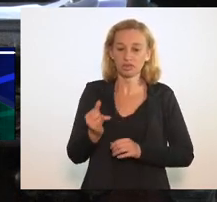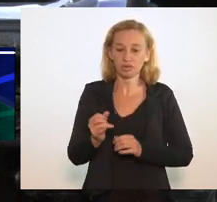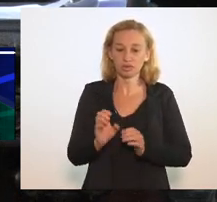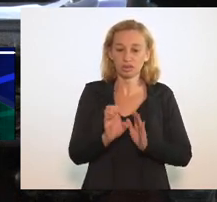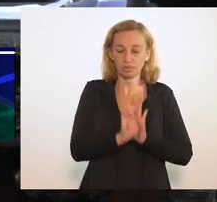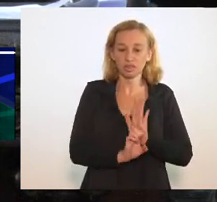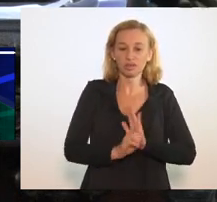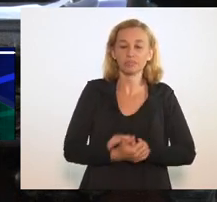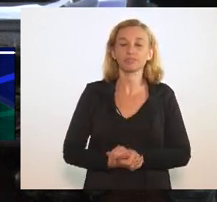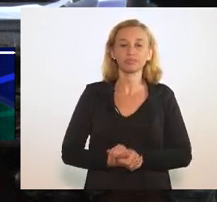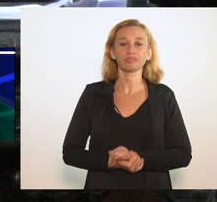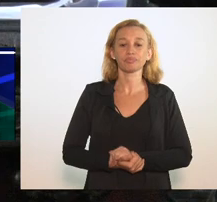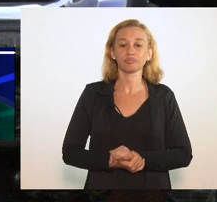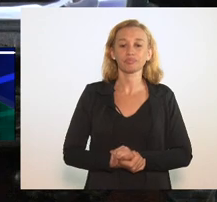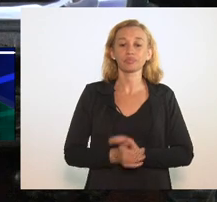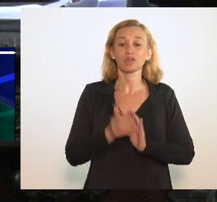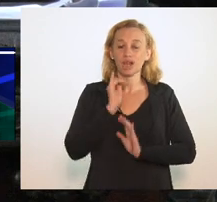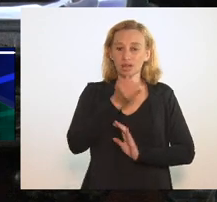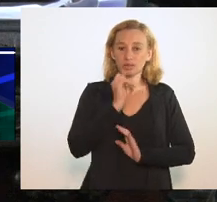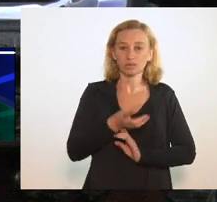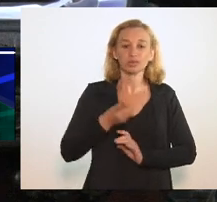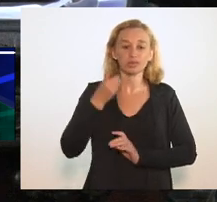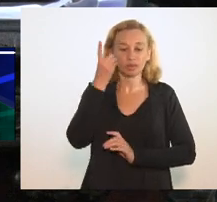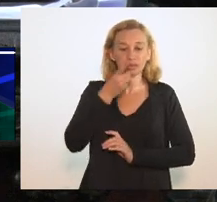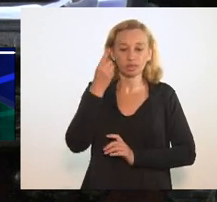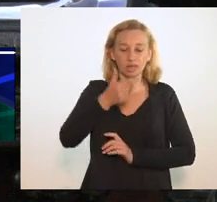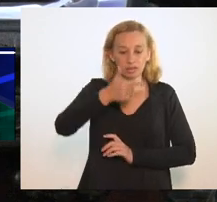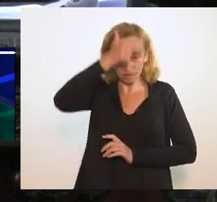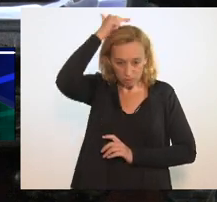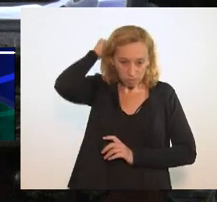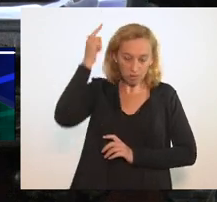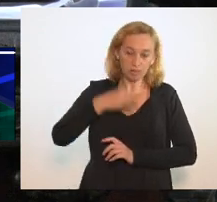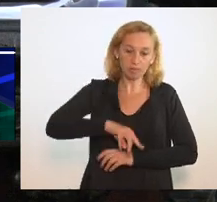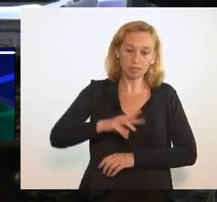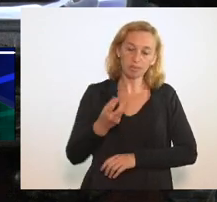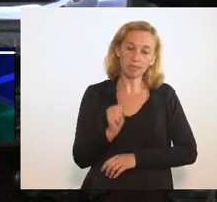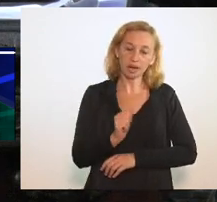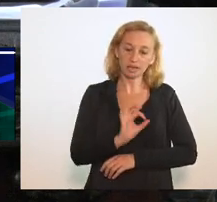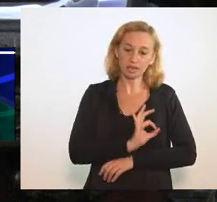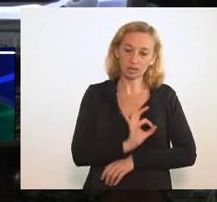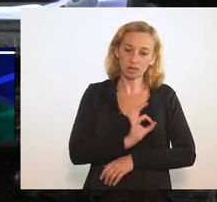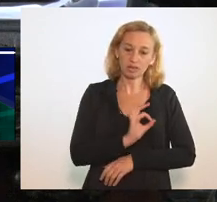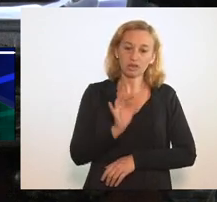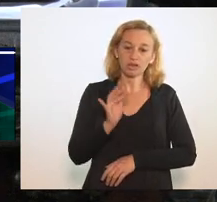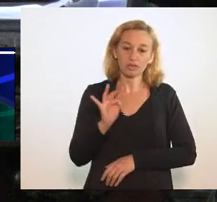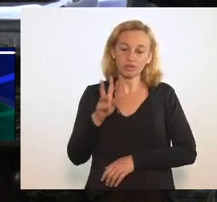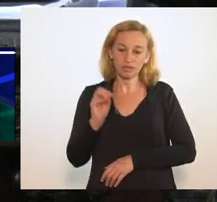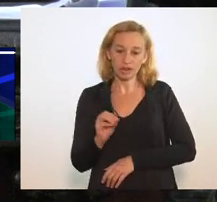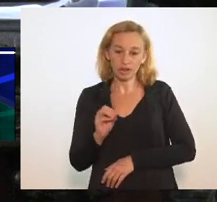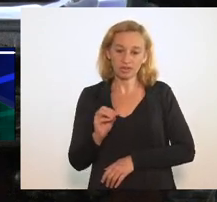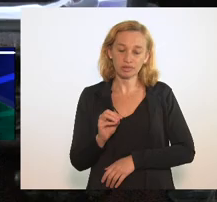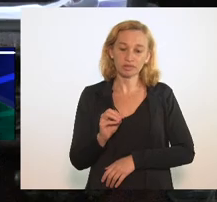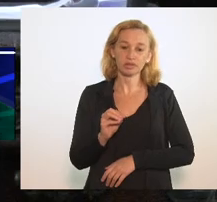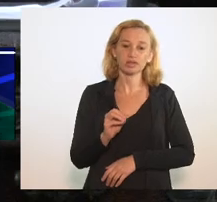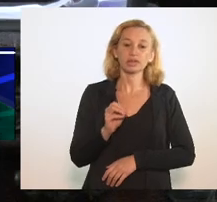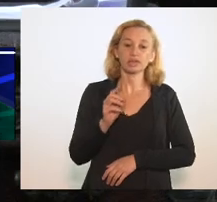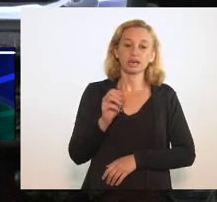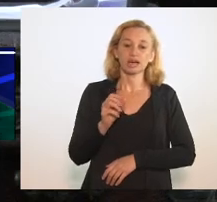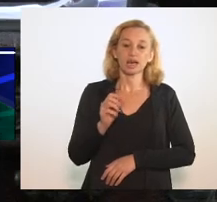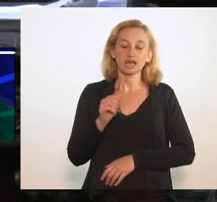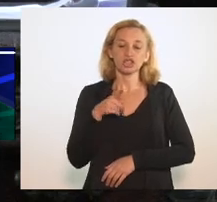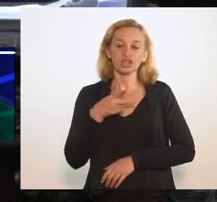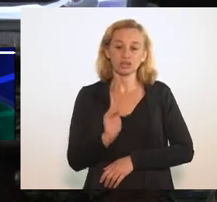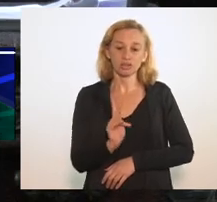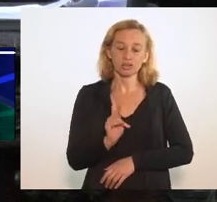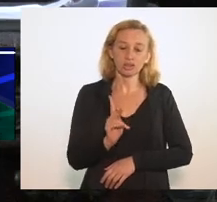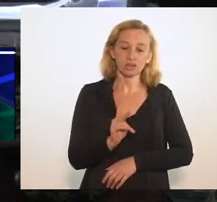pareceres, perdão, relatores, deputado Luiz Paulo, Marta Rocha, Flávio Serafini, Alexandre Knoploch, Carlos Macedo,